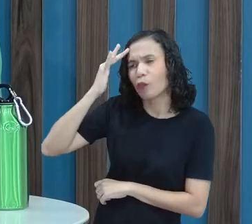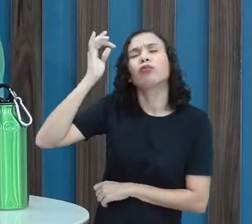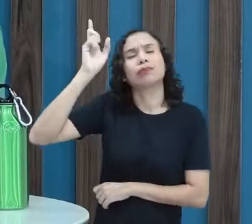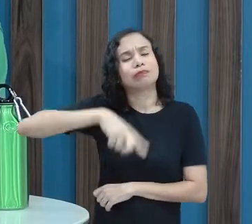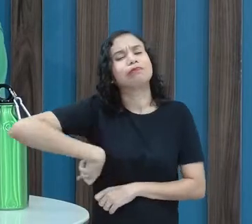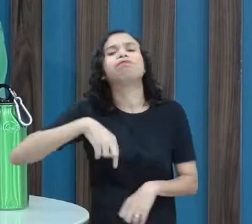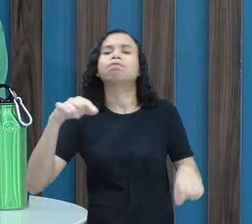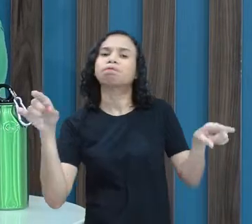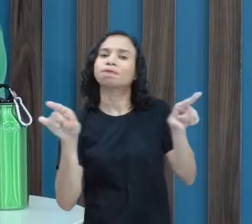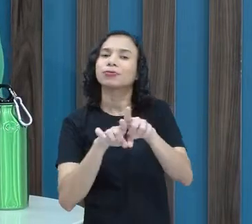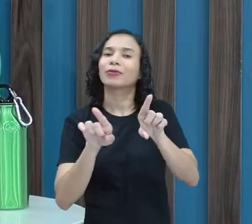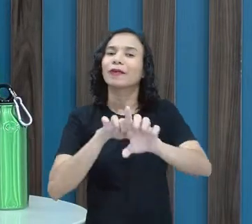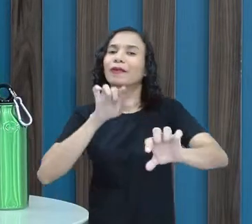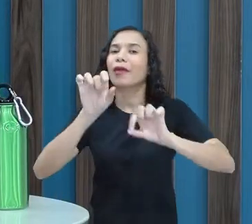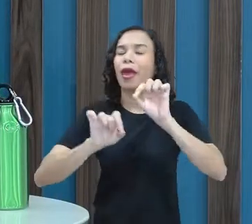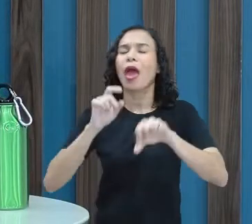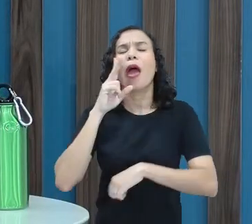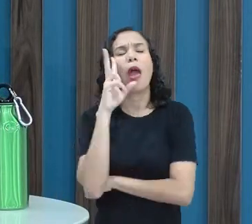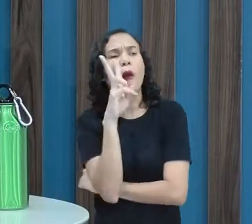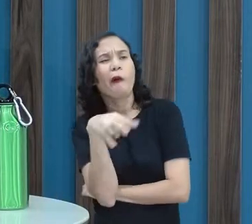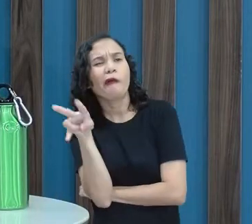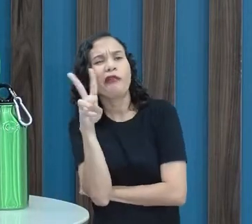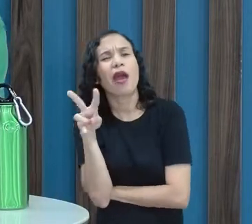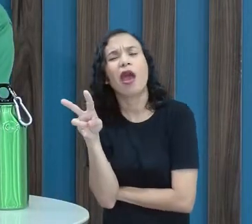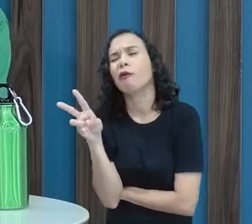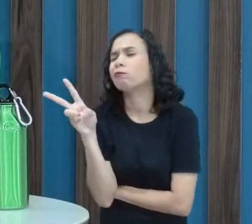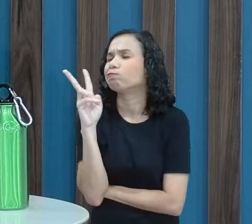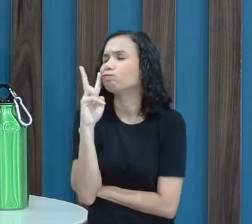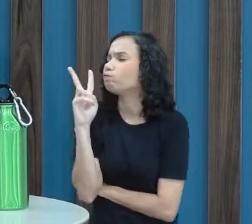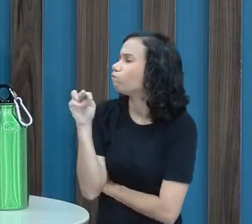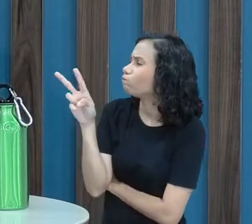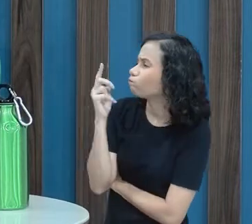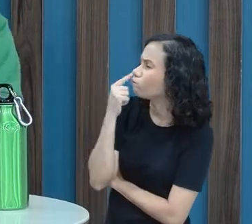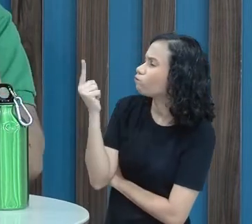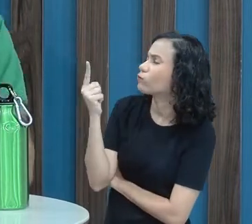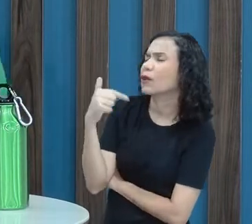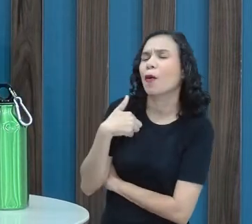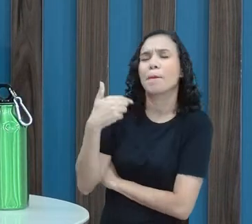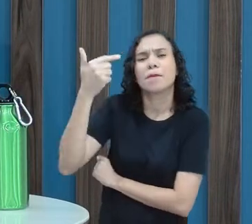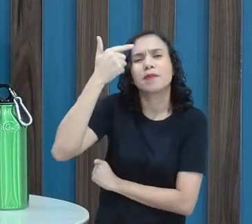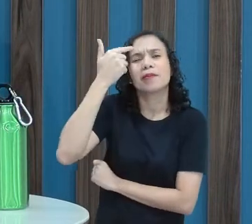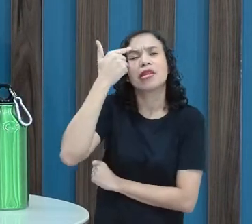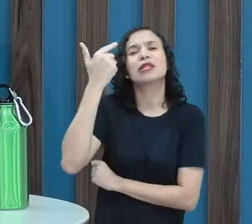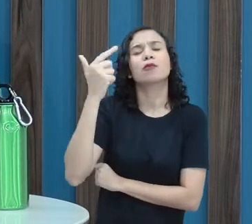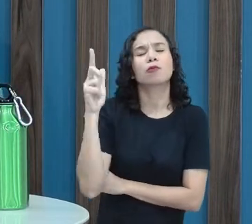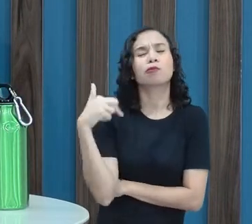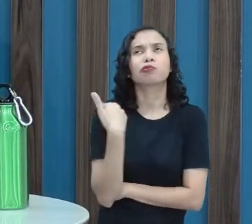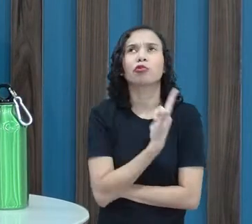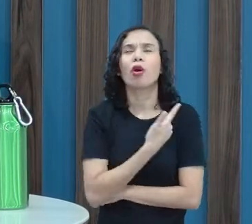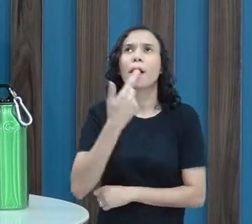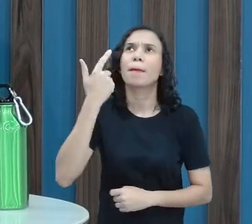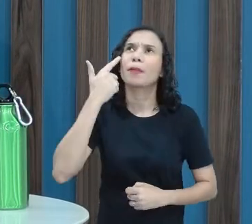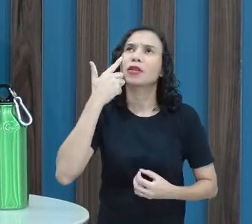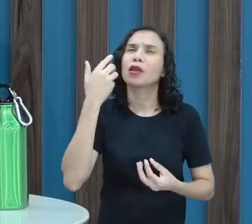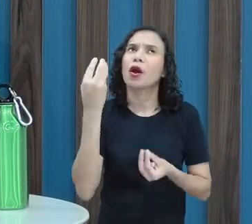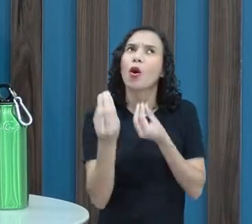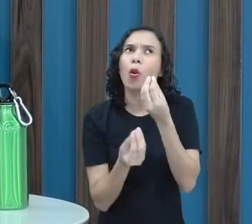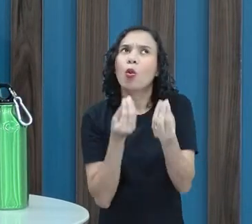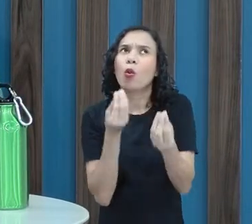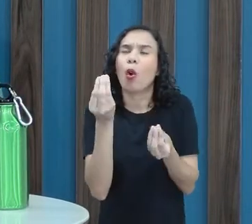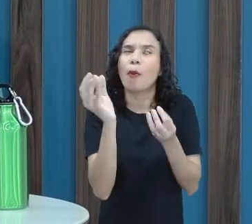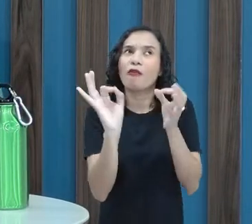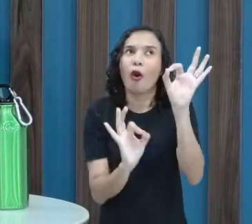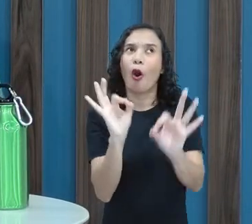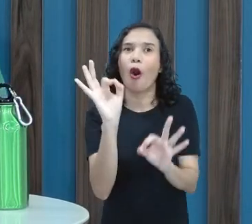Tô. Inclusive, Ó. eu vendo essa imagem aí, eu fico pensando, pra gente poder pensar, né, como é que eu vou organizar? Tem até o